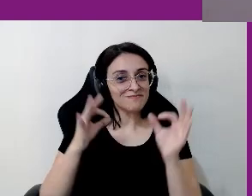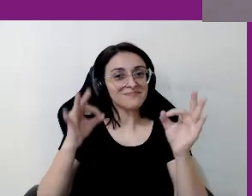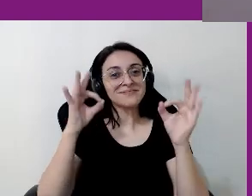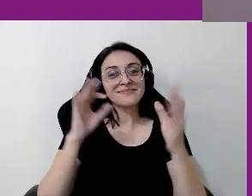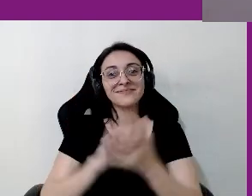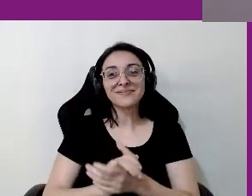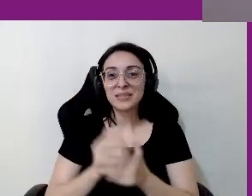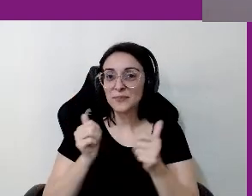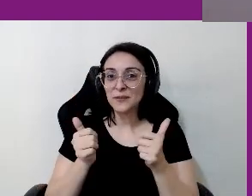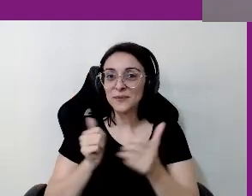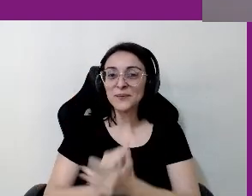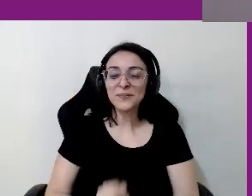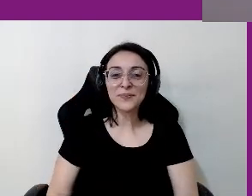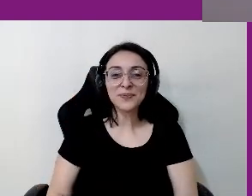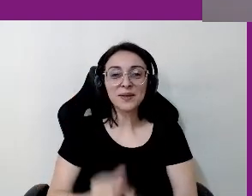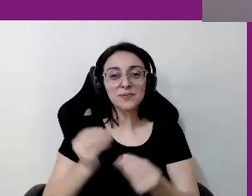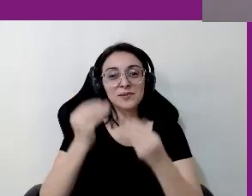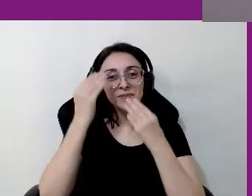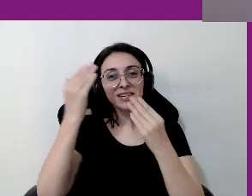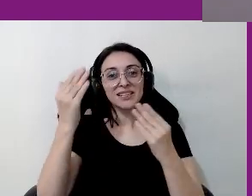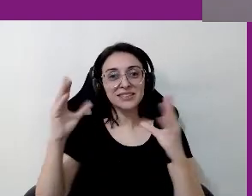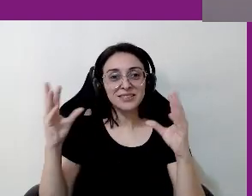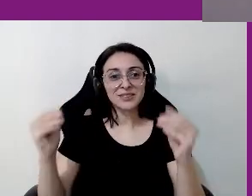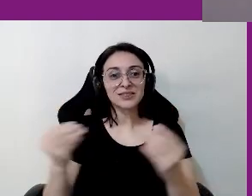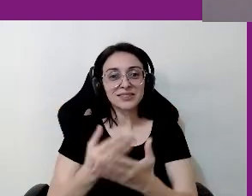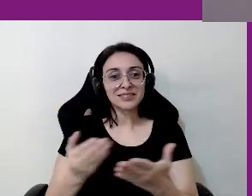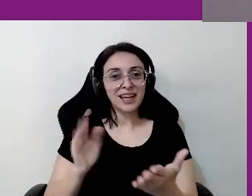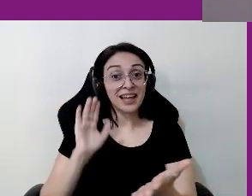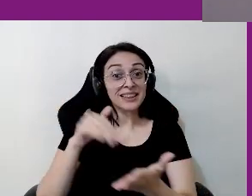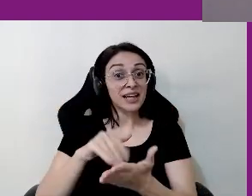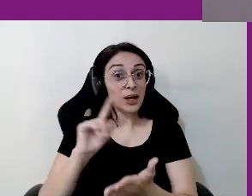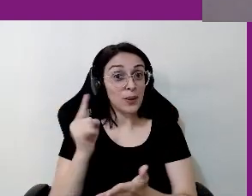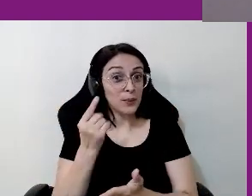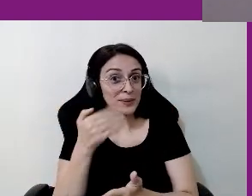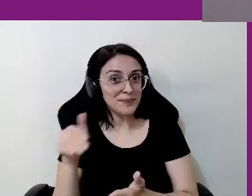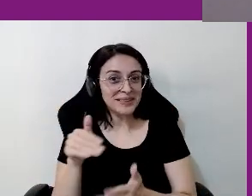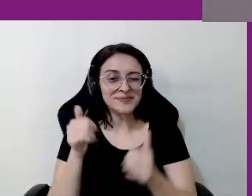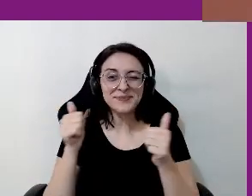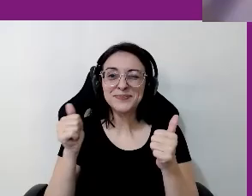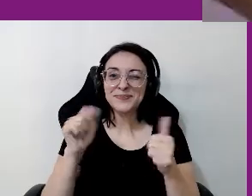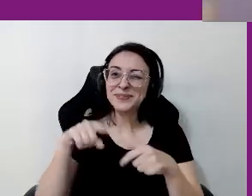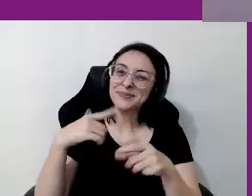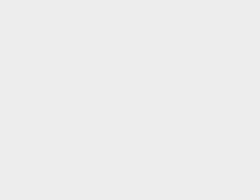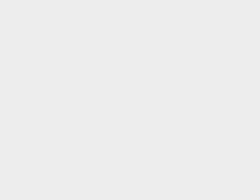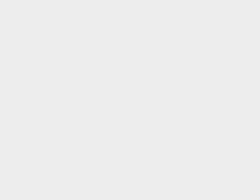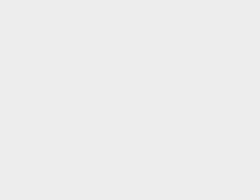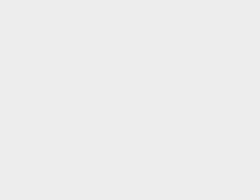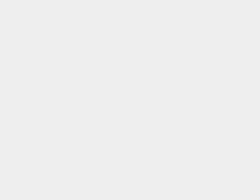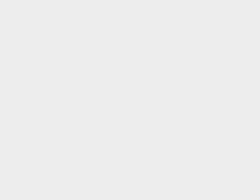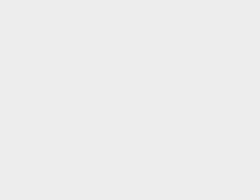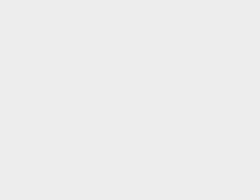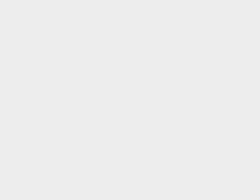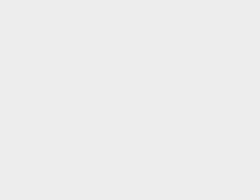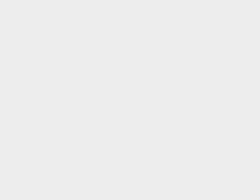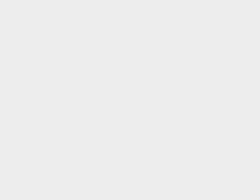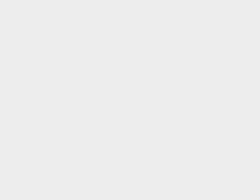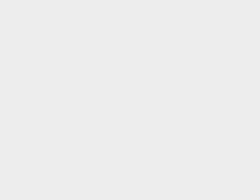pontualmente, tá bom? Obrigado a todos, até 1h30. Até já.